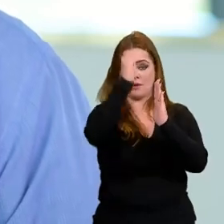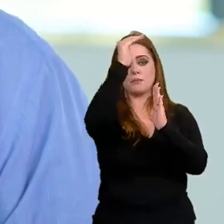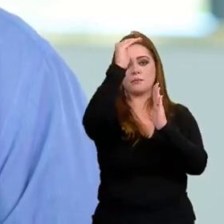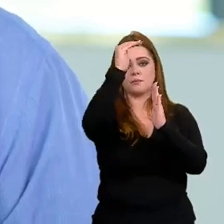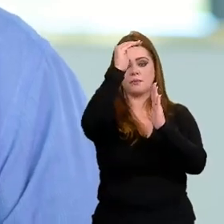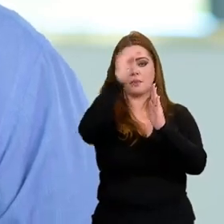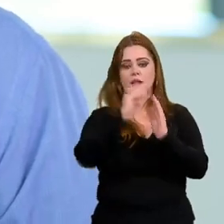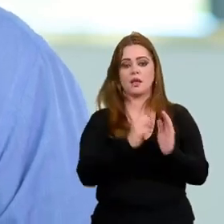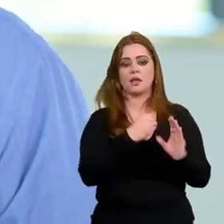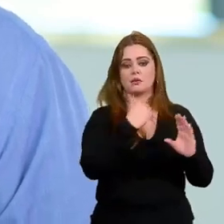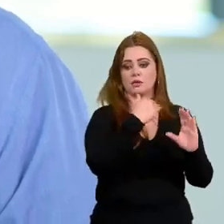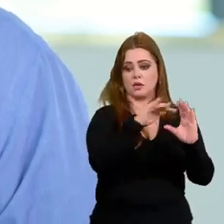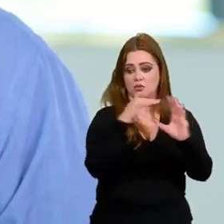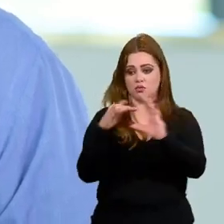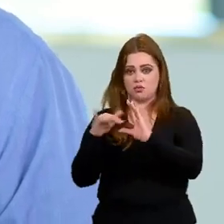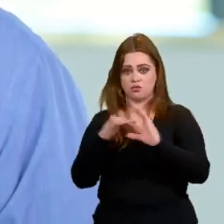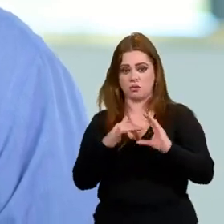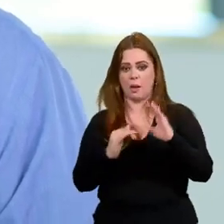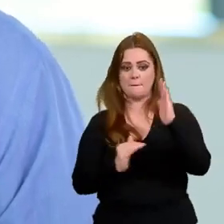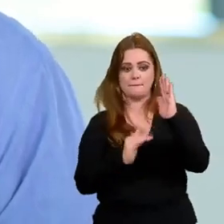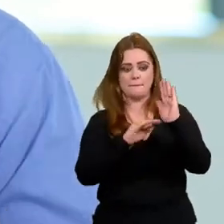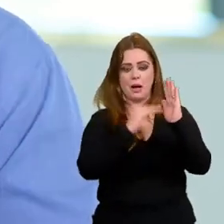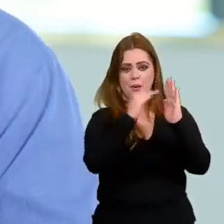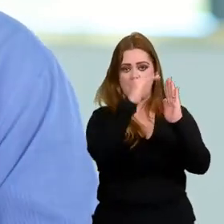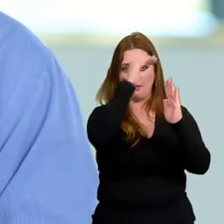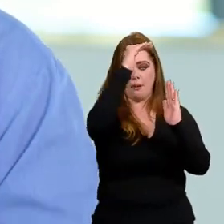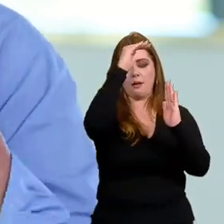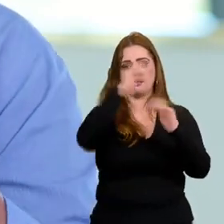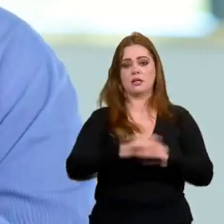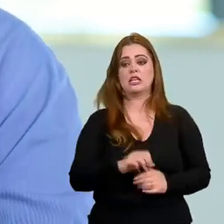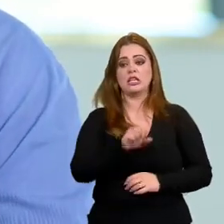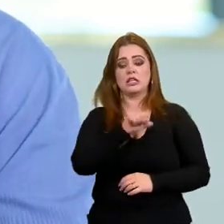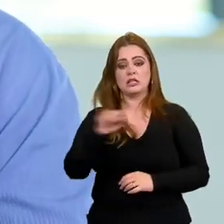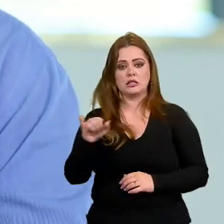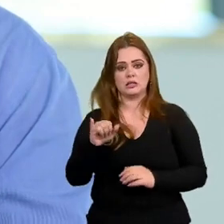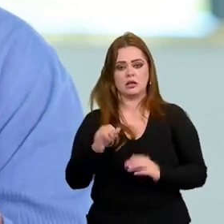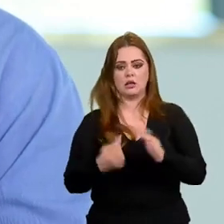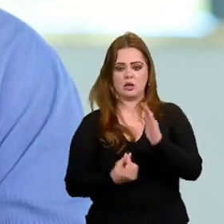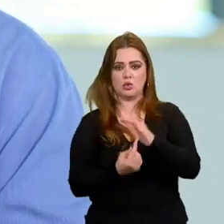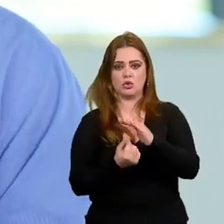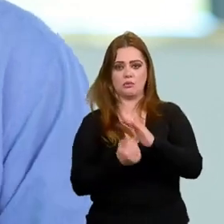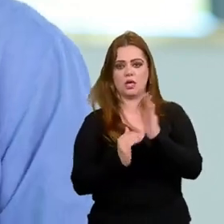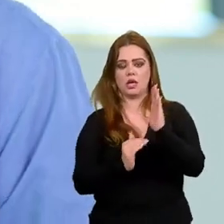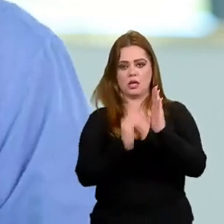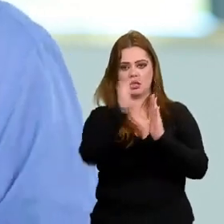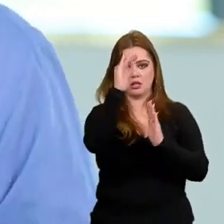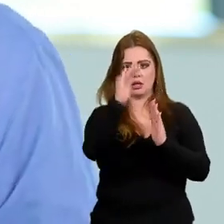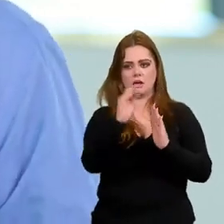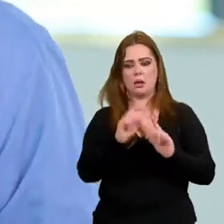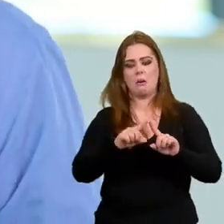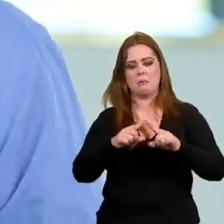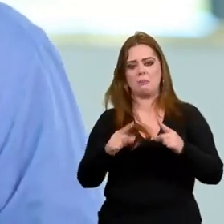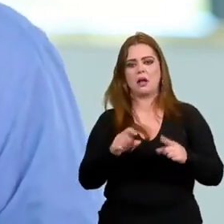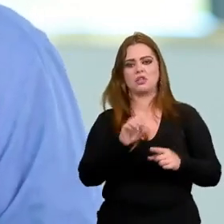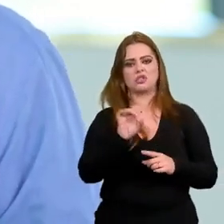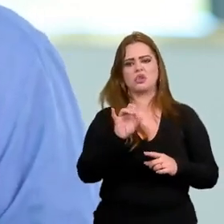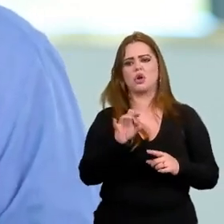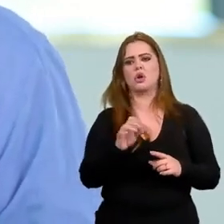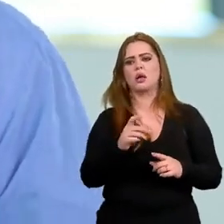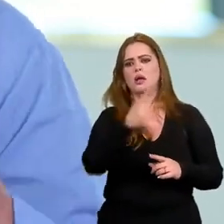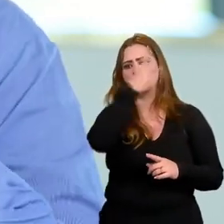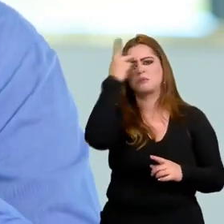crescimento. Porque se a economia crescer e o crescimento for só para os donos, sabe, do capital, o povo vai continuar